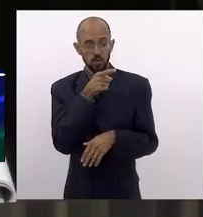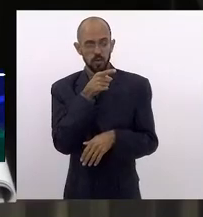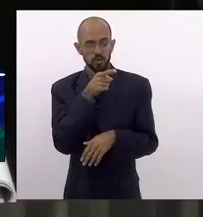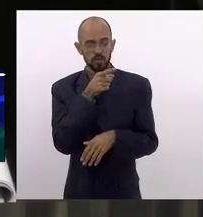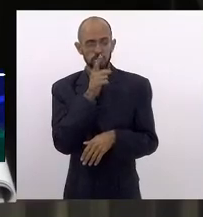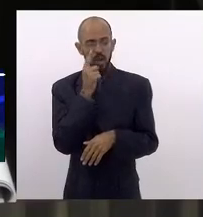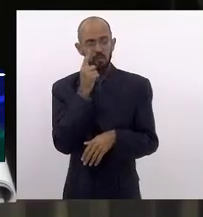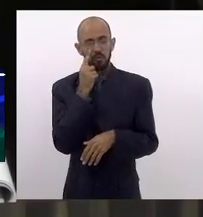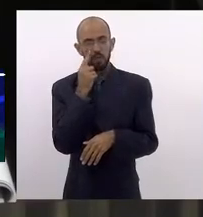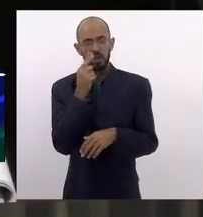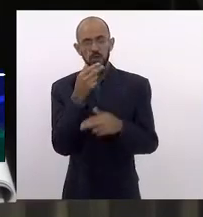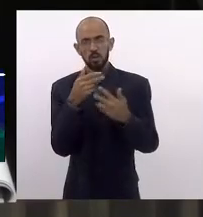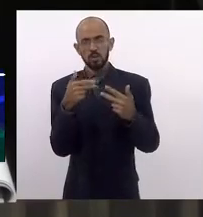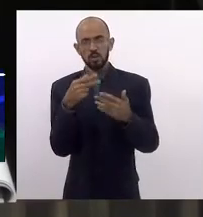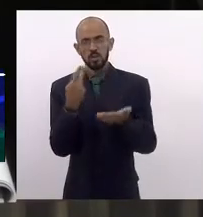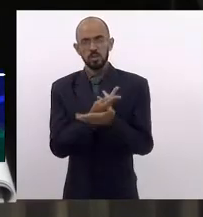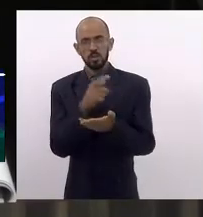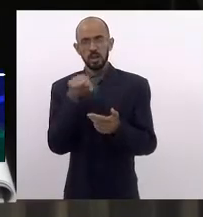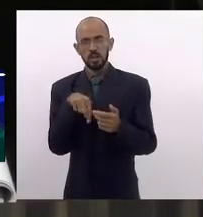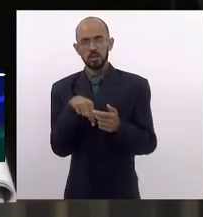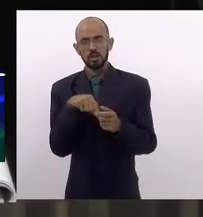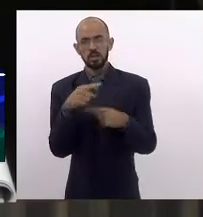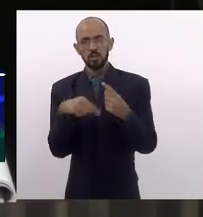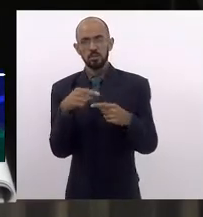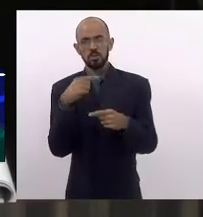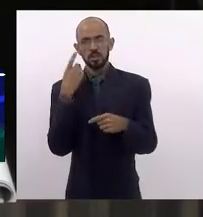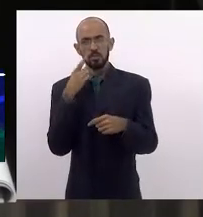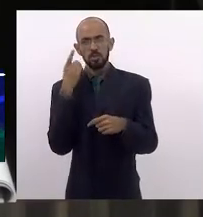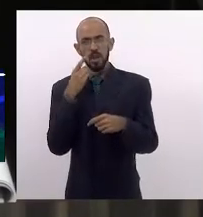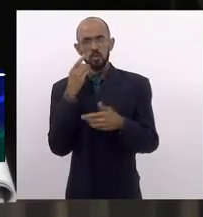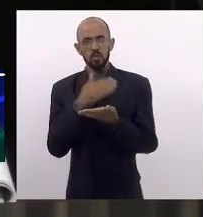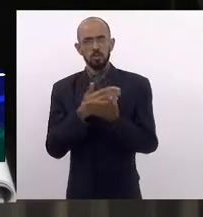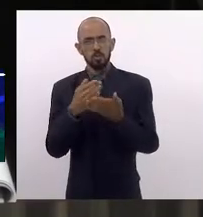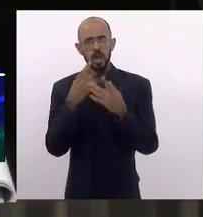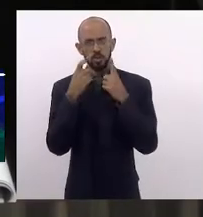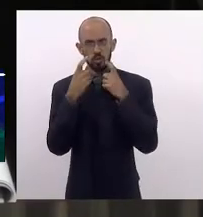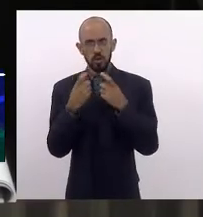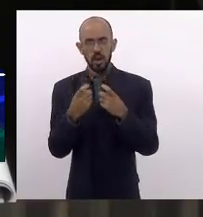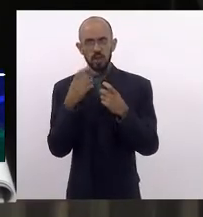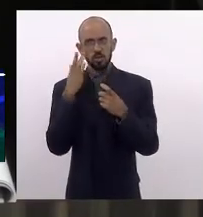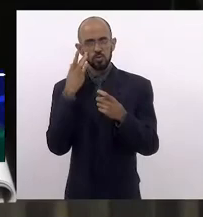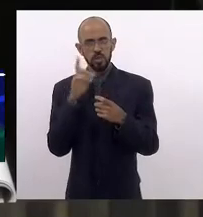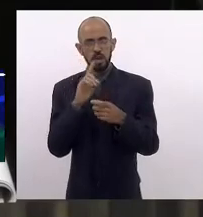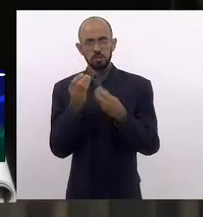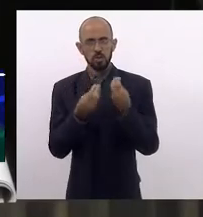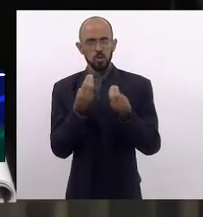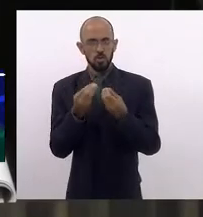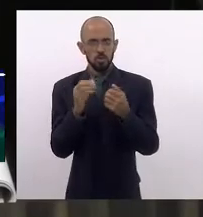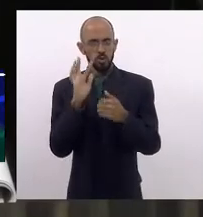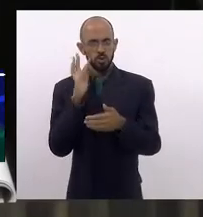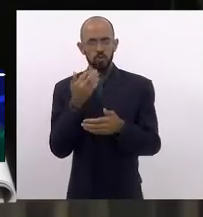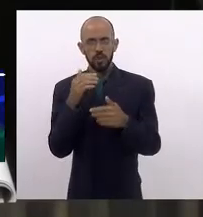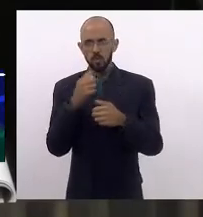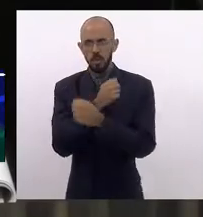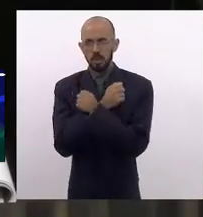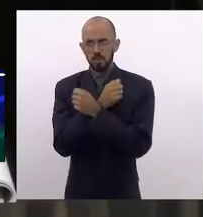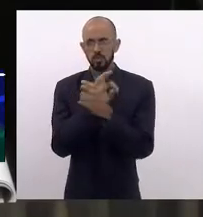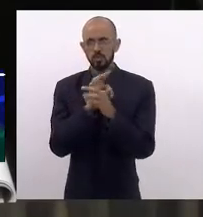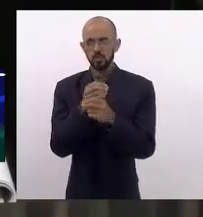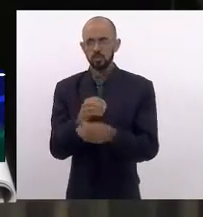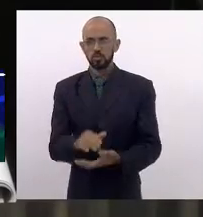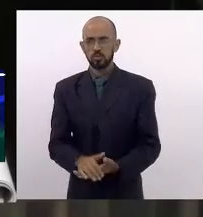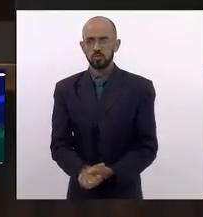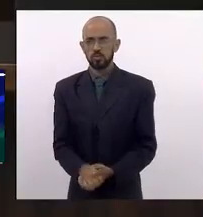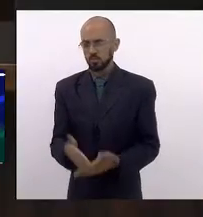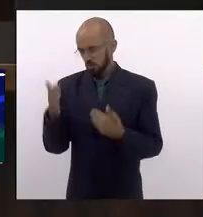momento aqui nessa casa depois Deputado começar a chorar e sem saber onde acontecer as coisas um abraço a todos